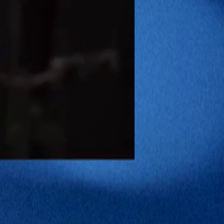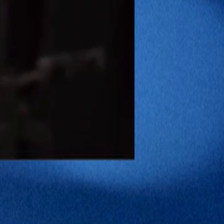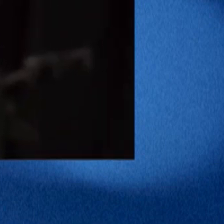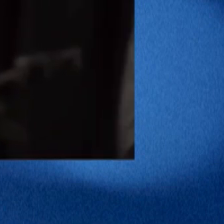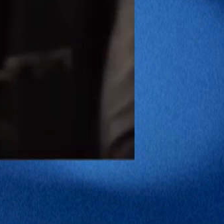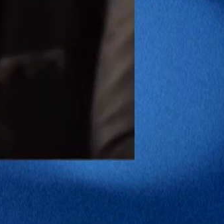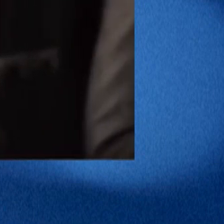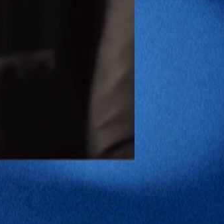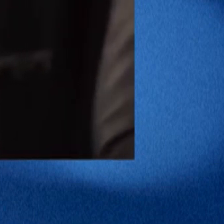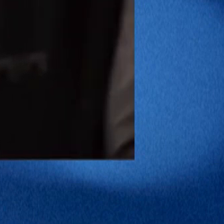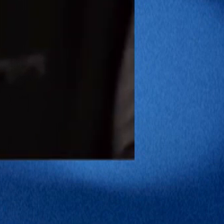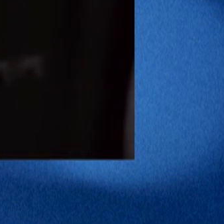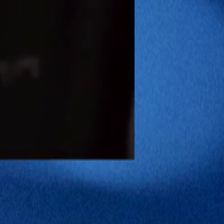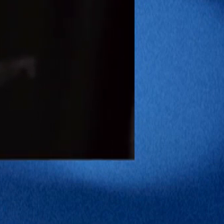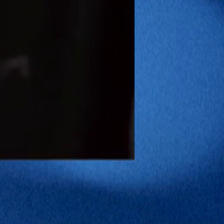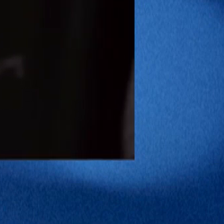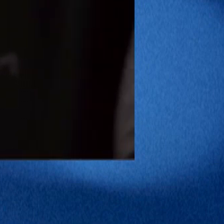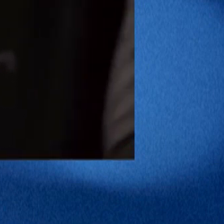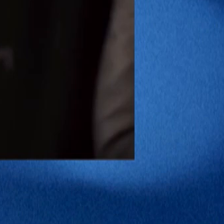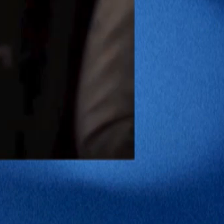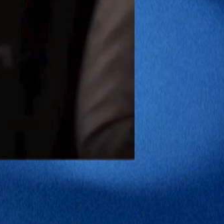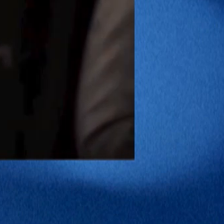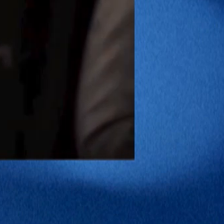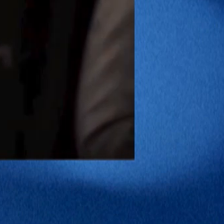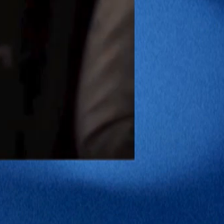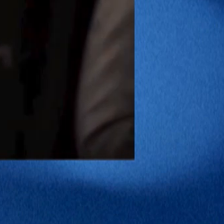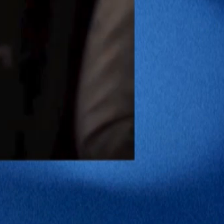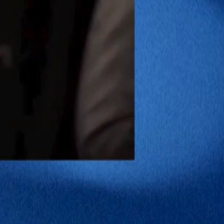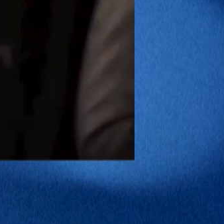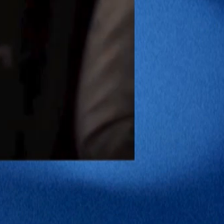manias, toda dengosa.